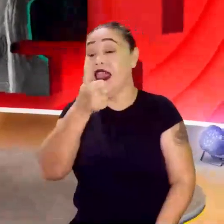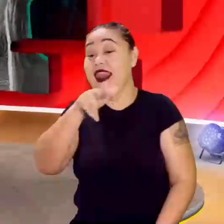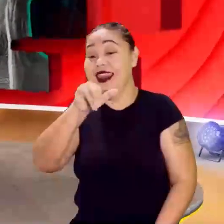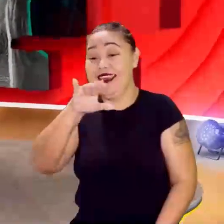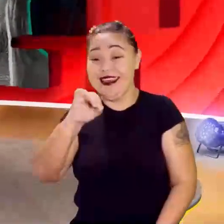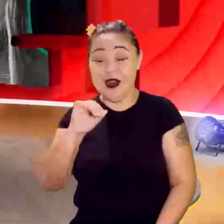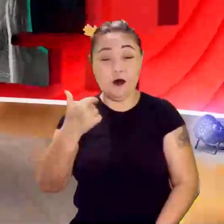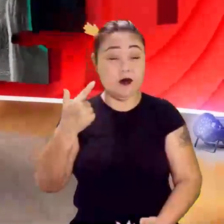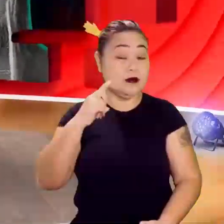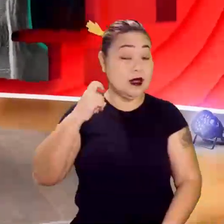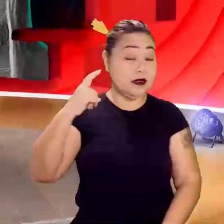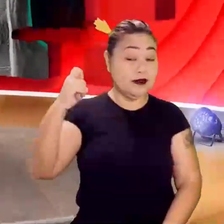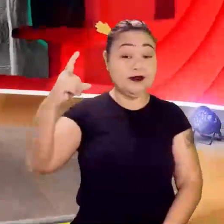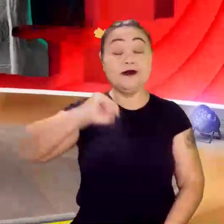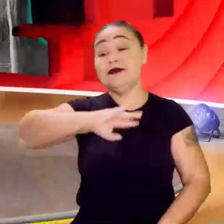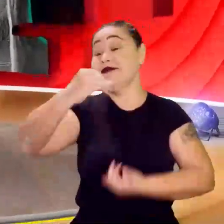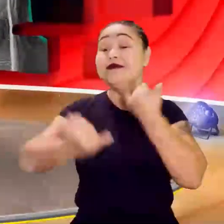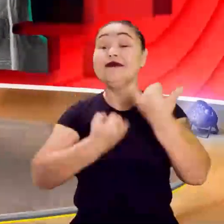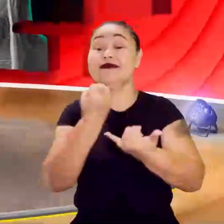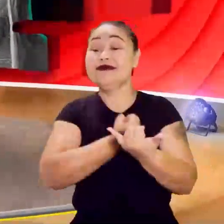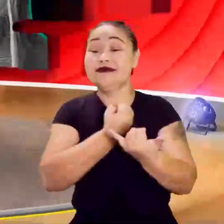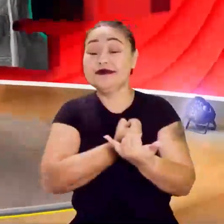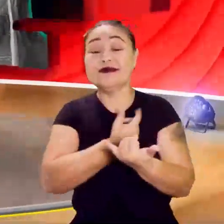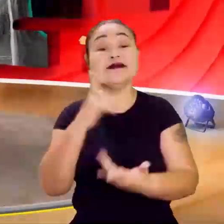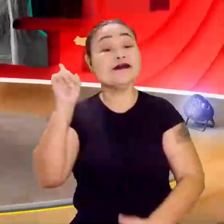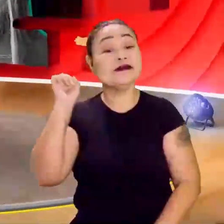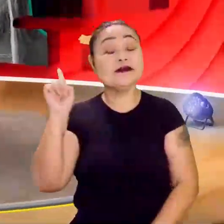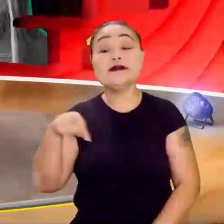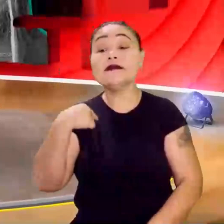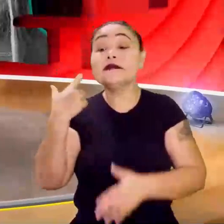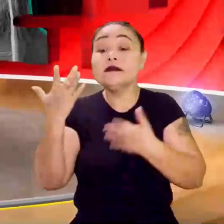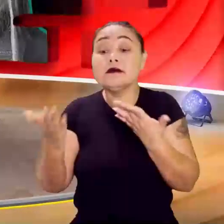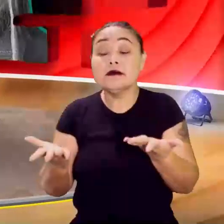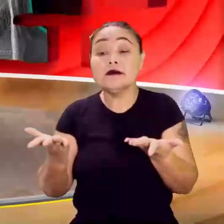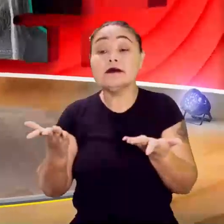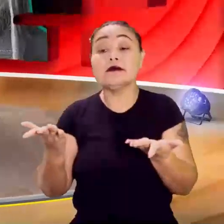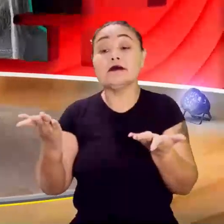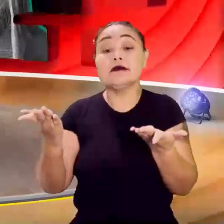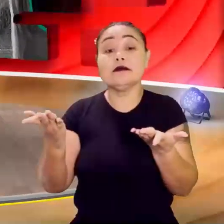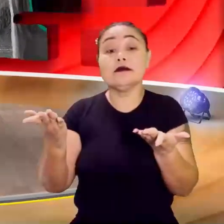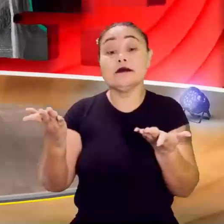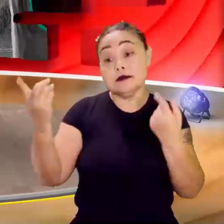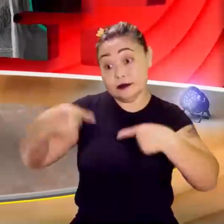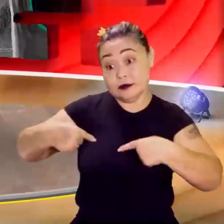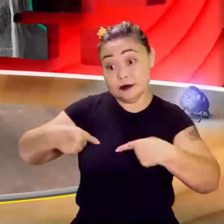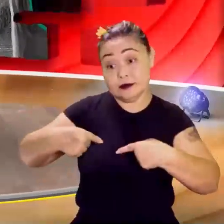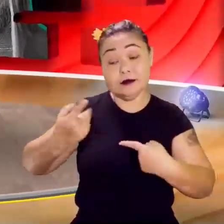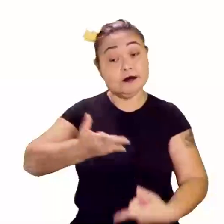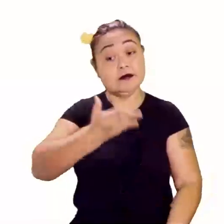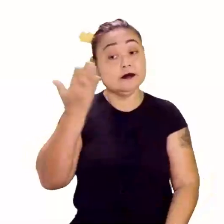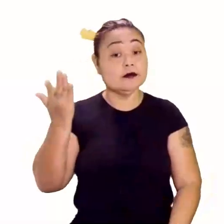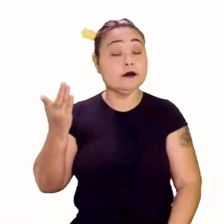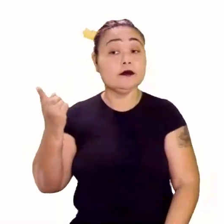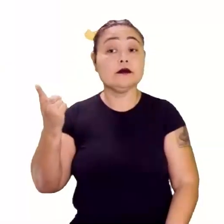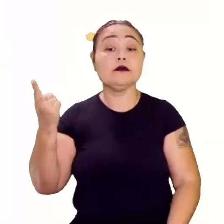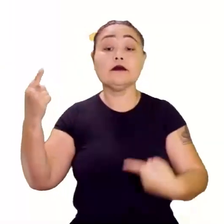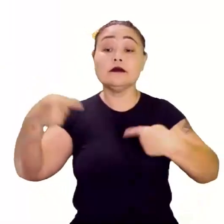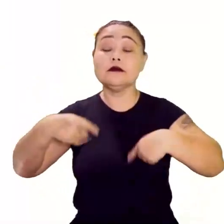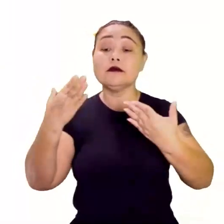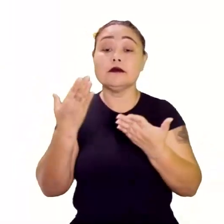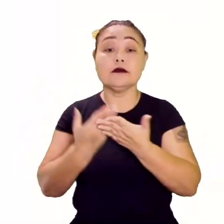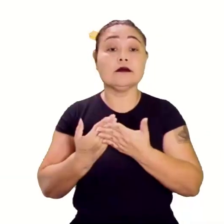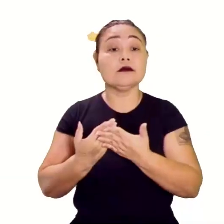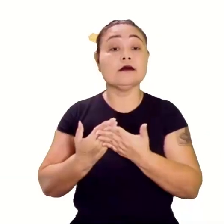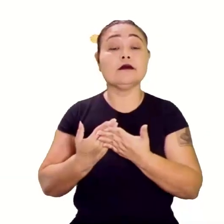lírico. Vamos então ao Brincando com os Números da aula de hoje. Qual é o nosso desafio? Olha lá. O desafio da